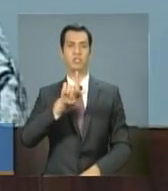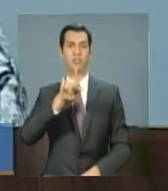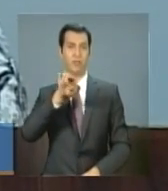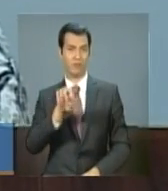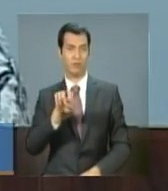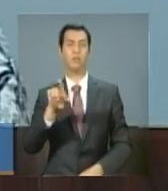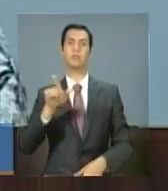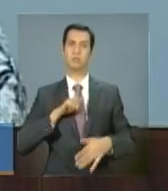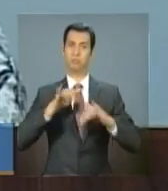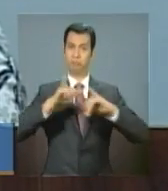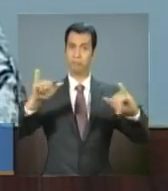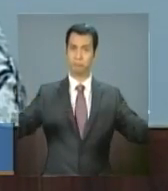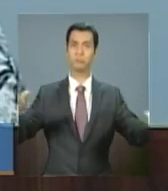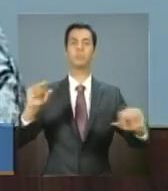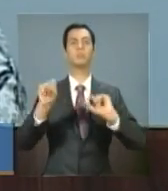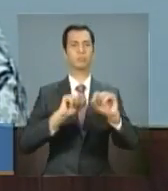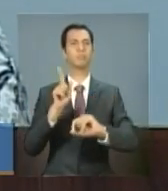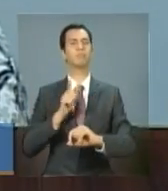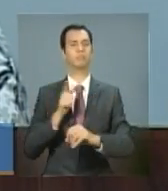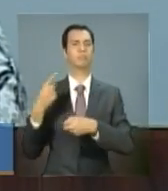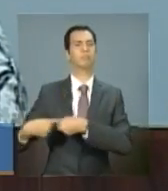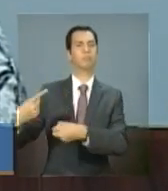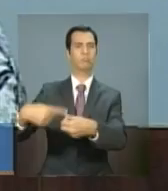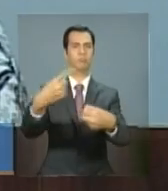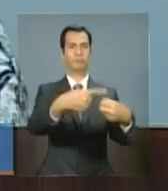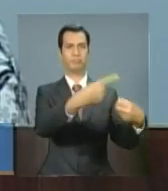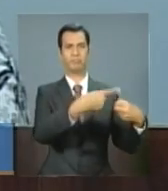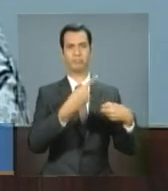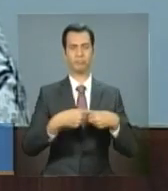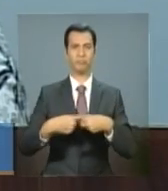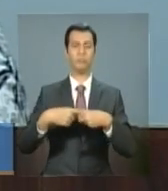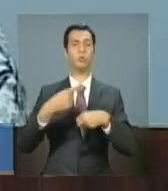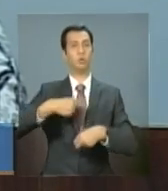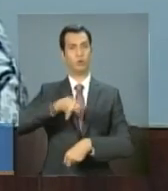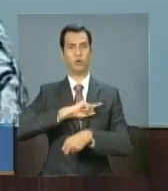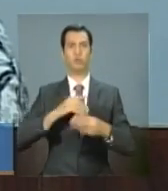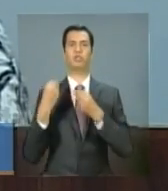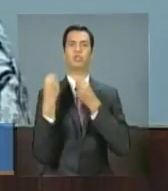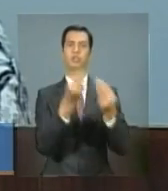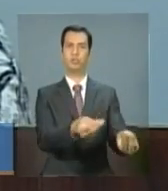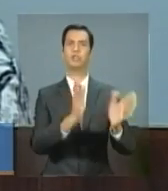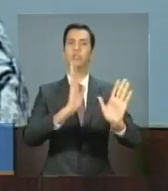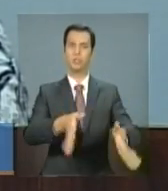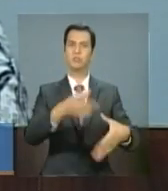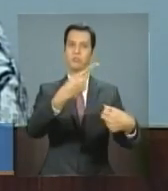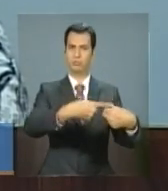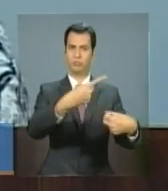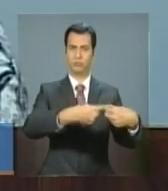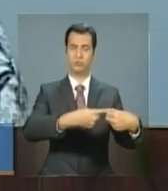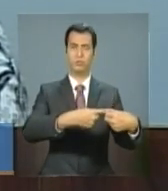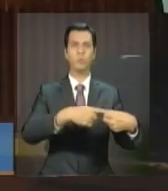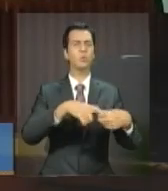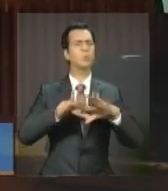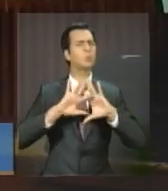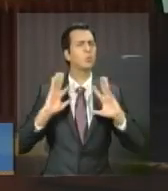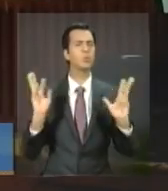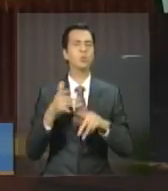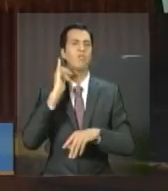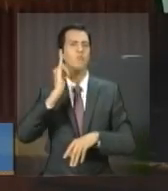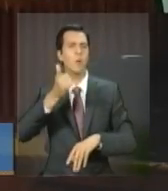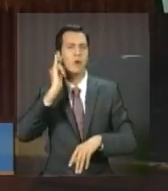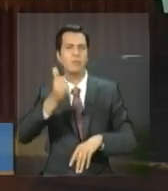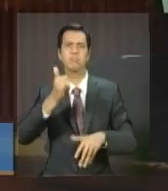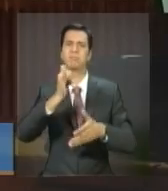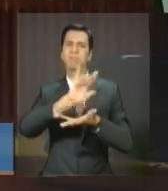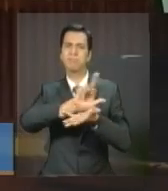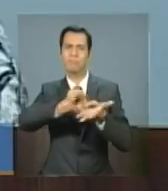estimativas municipais. Nós estamos colocando à disposição dos municípios todas as informações relativas ao mapa de